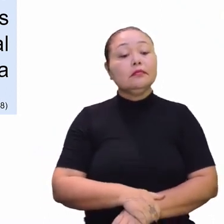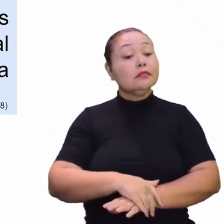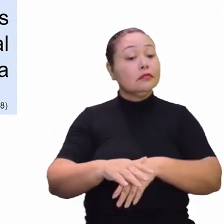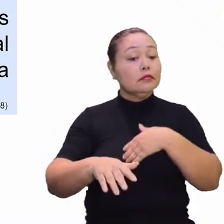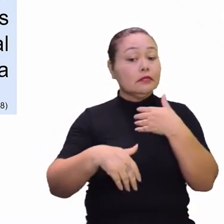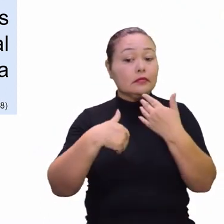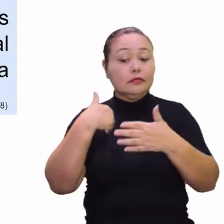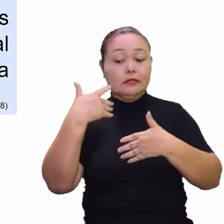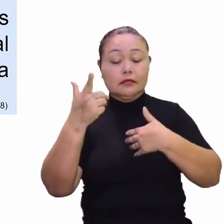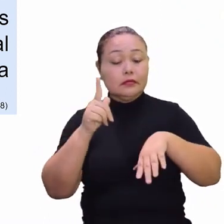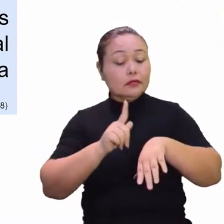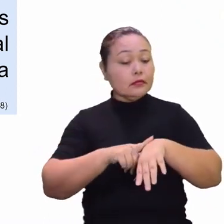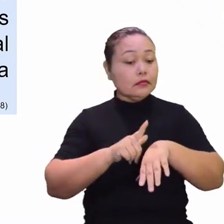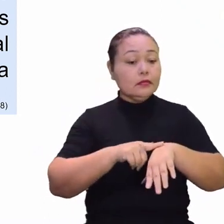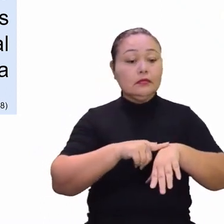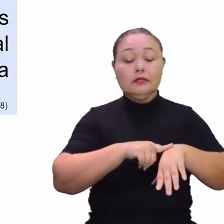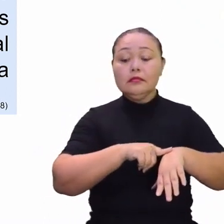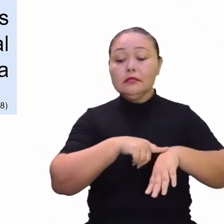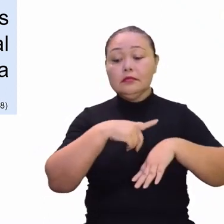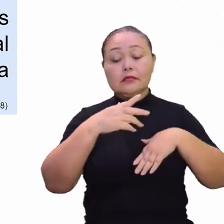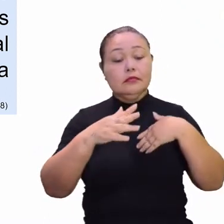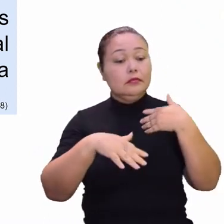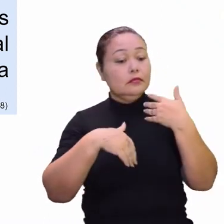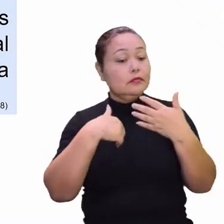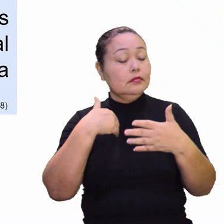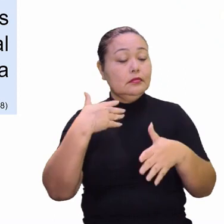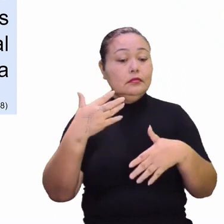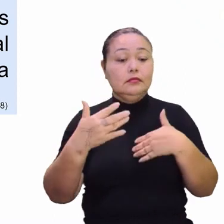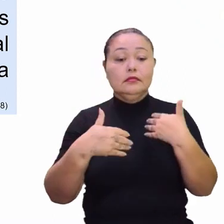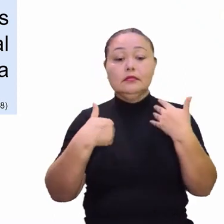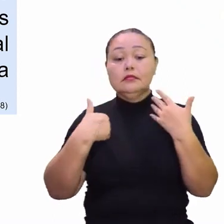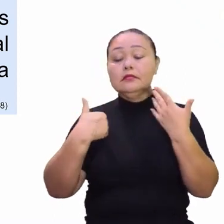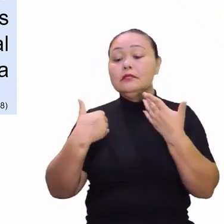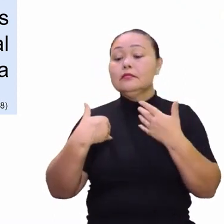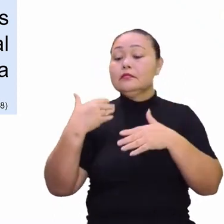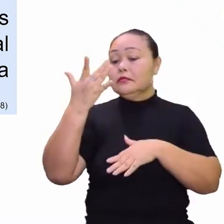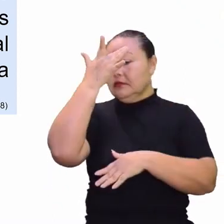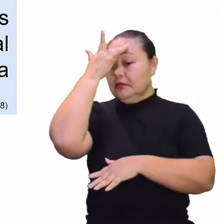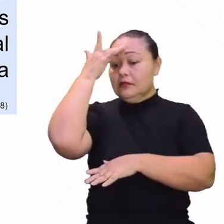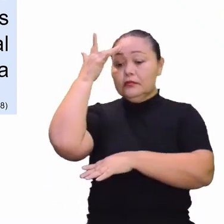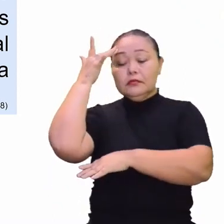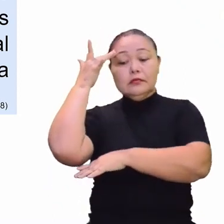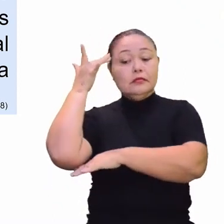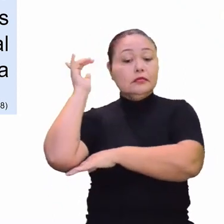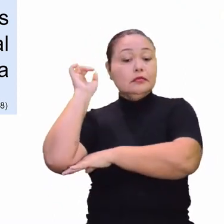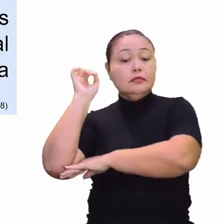E aí, com o tempo, vem as bandeiras.